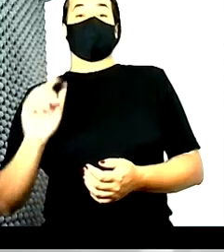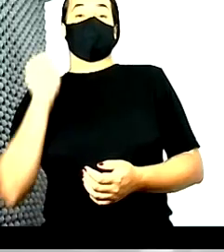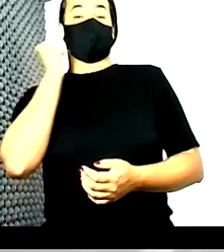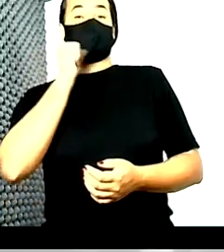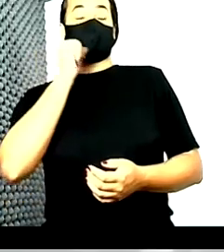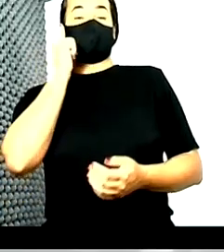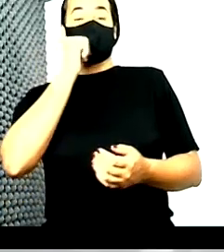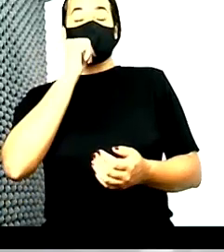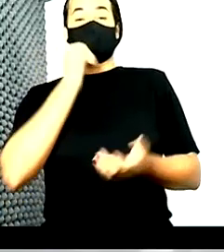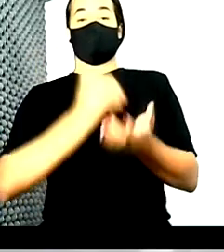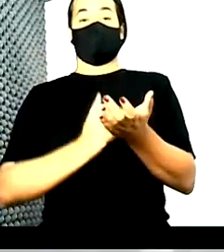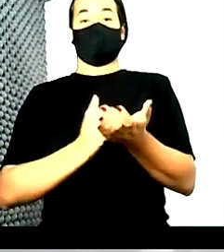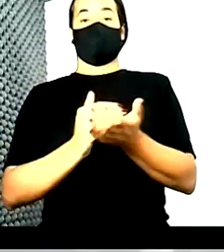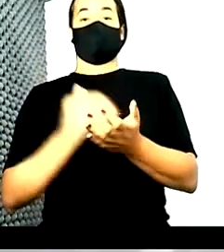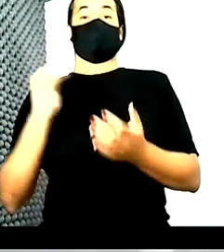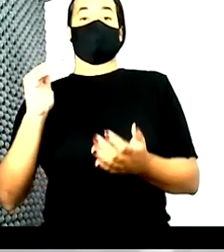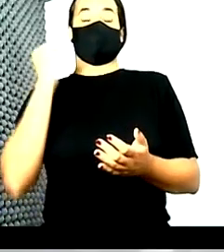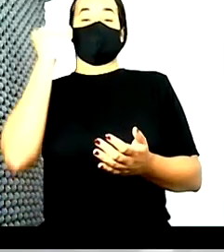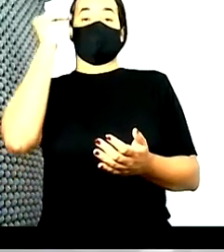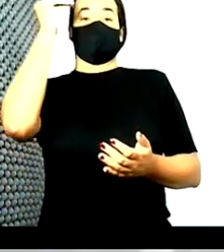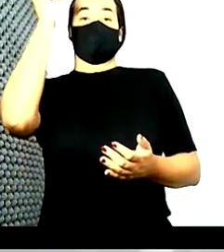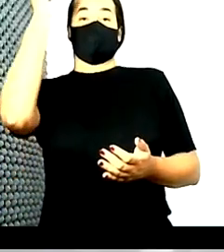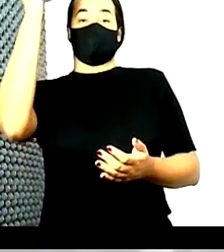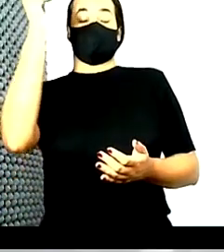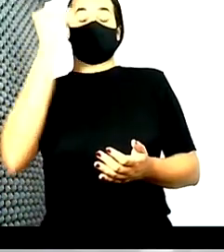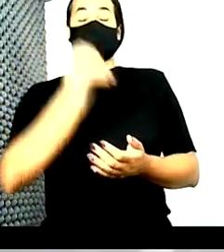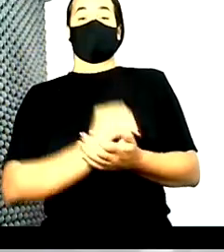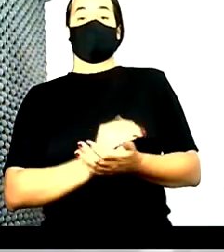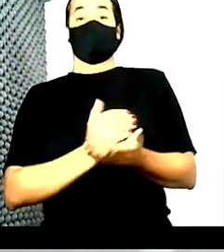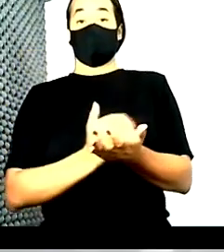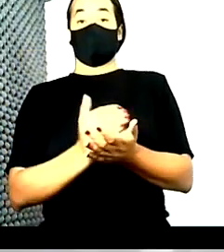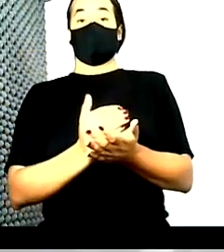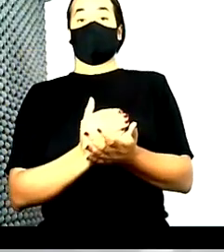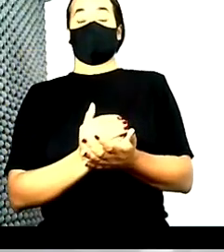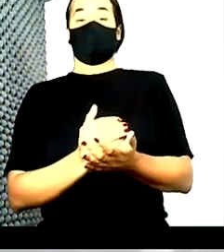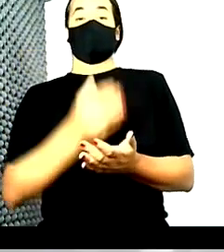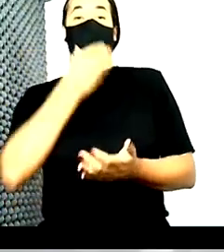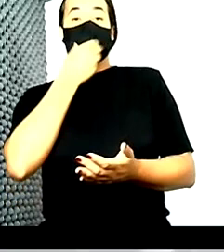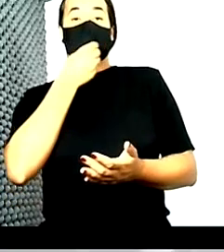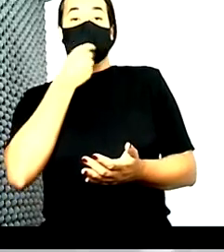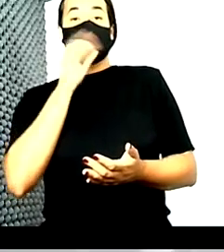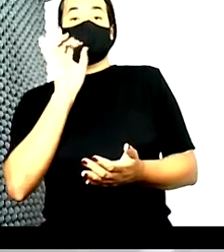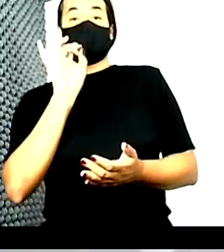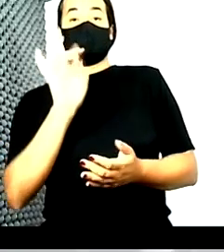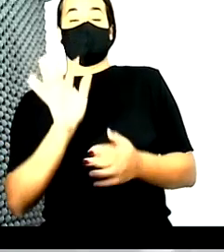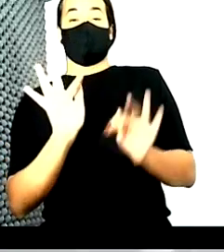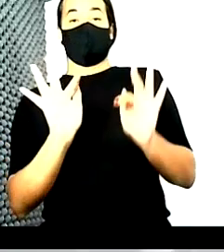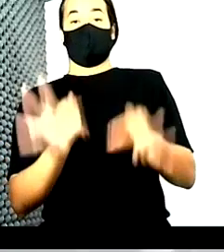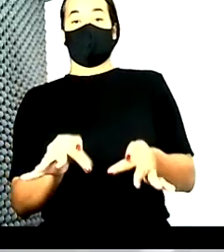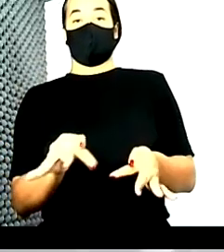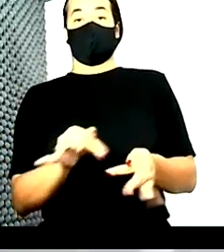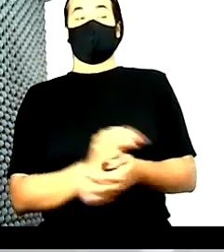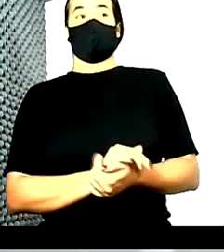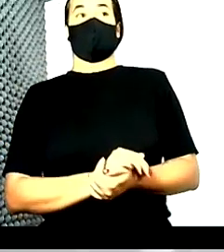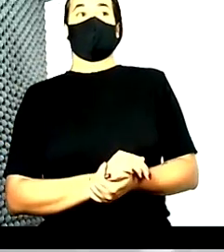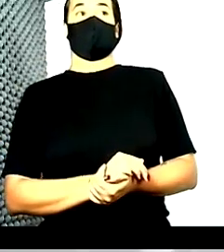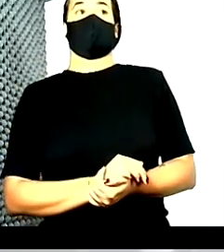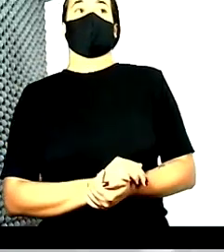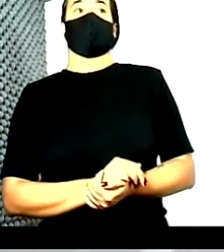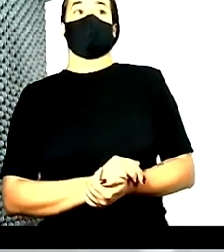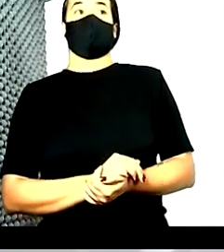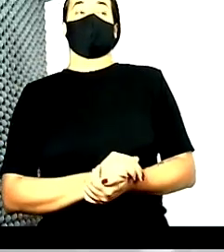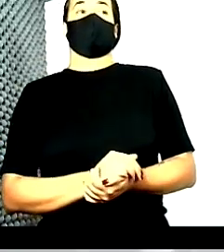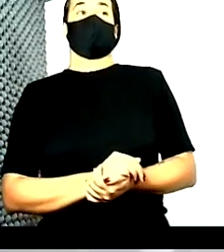da puberdade, enquanto que os meninos só irão apresentar no final da puberdade. Então, a puberdade precoce feminina